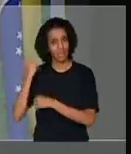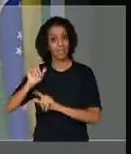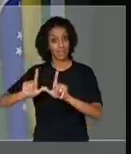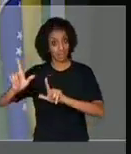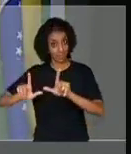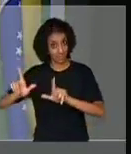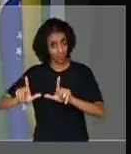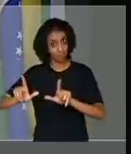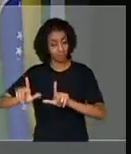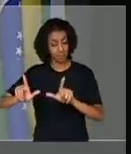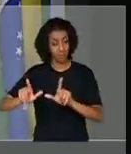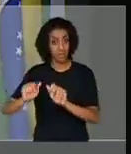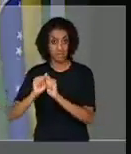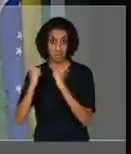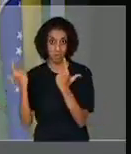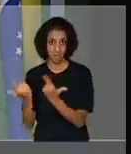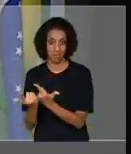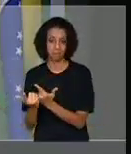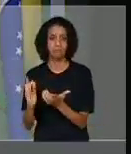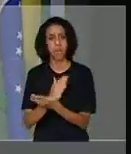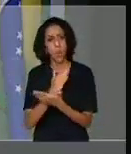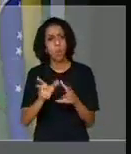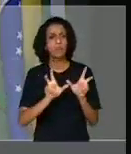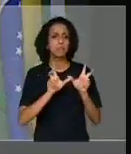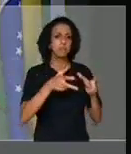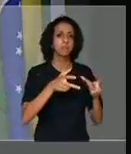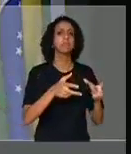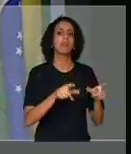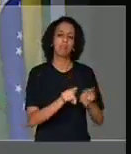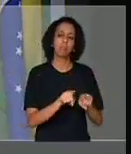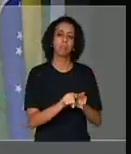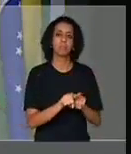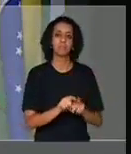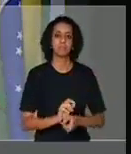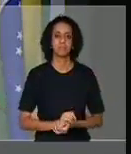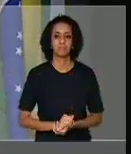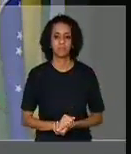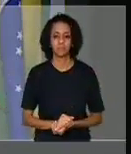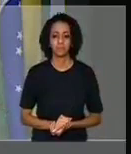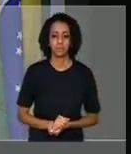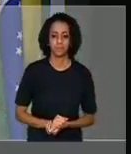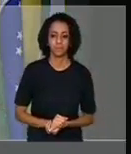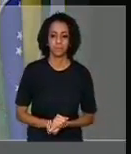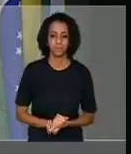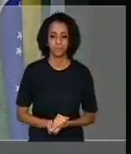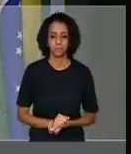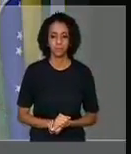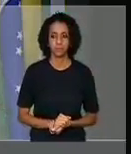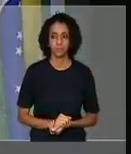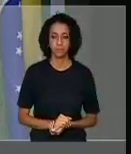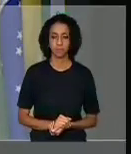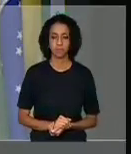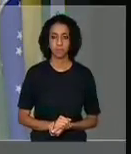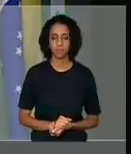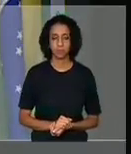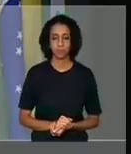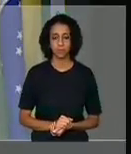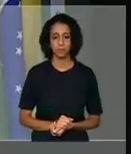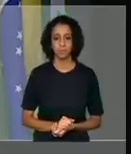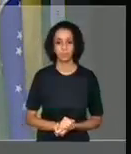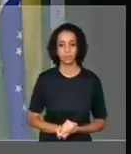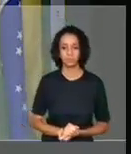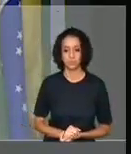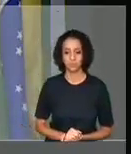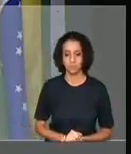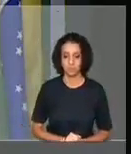TV, a Assembleia, e algumas câmaras municipais das maiores cidades do Brasil. Então, nesse contexto que